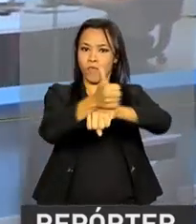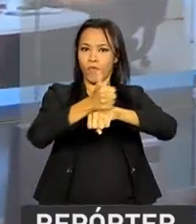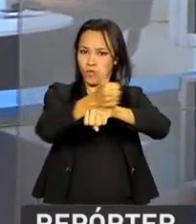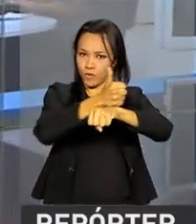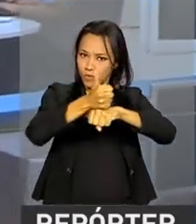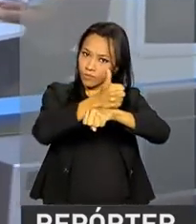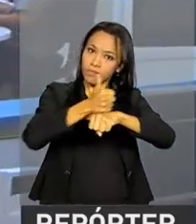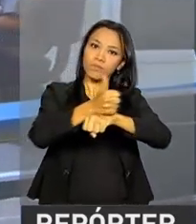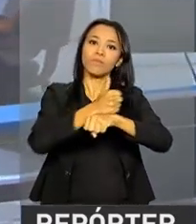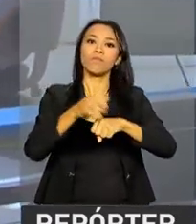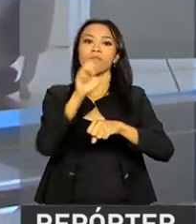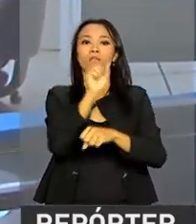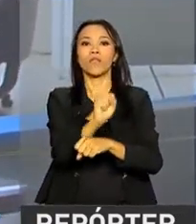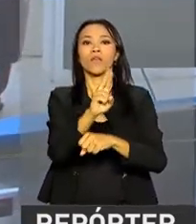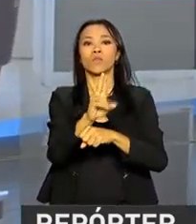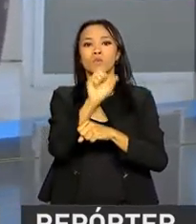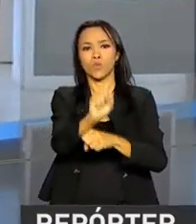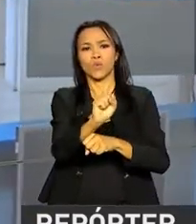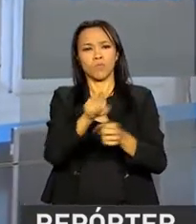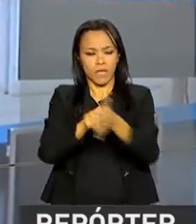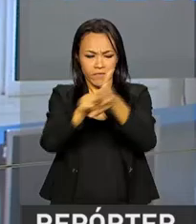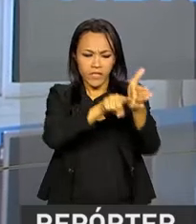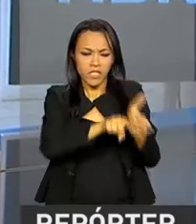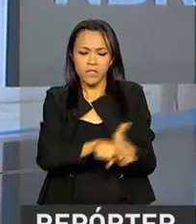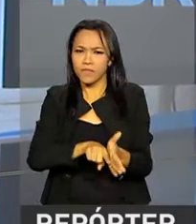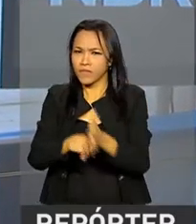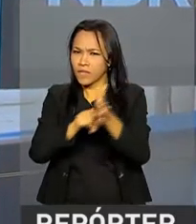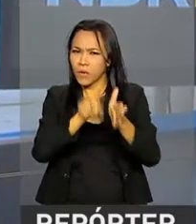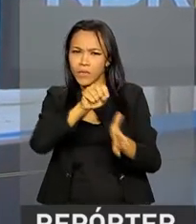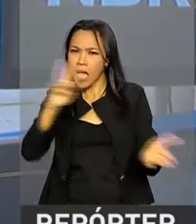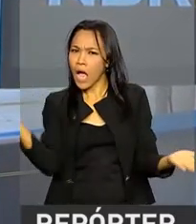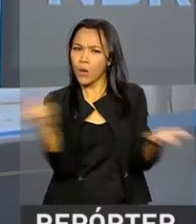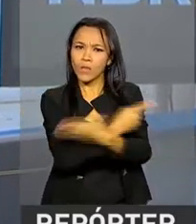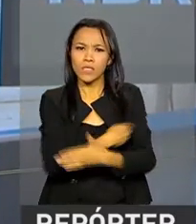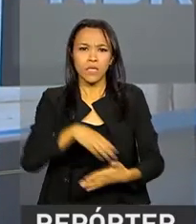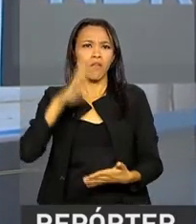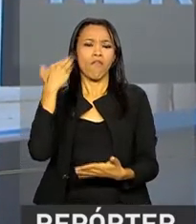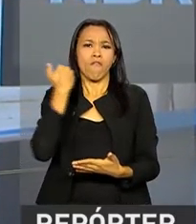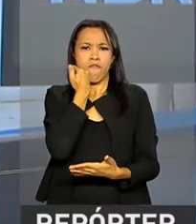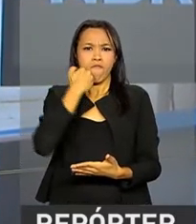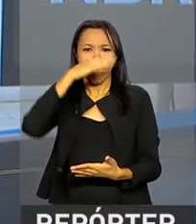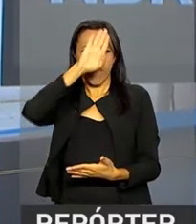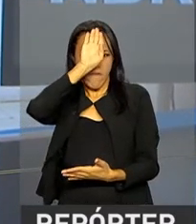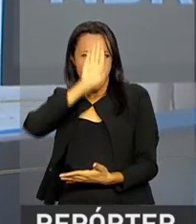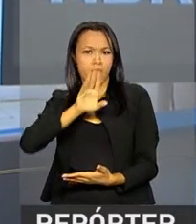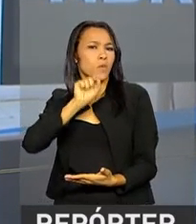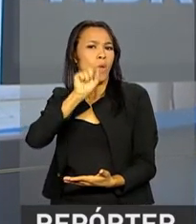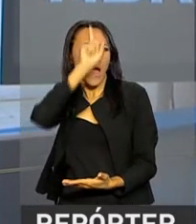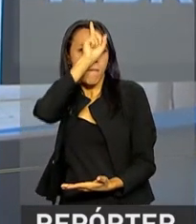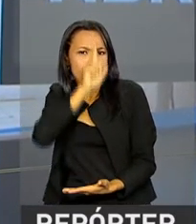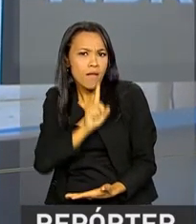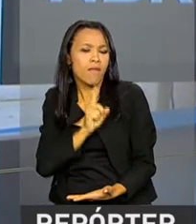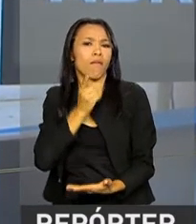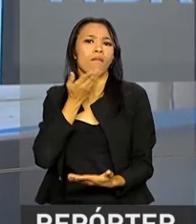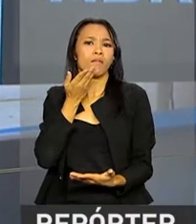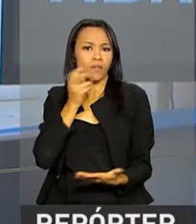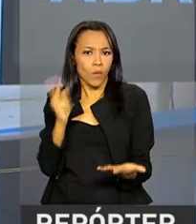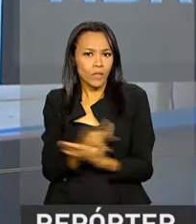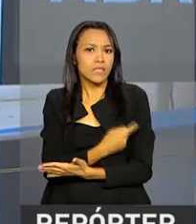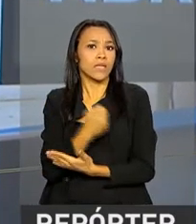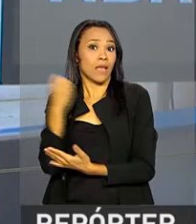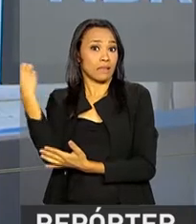nas investigações dos casos de febre amarela amarela no estado é a terceira equipe enviada pelo ministério da